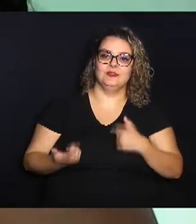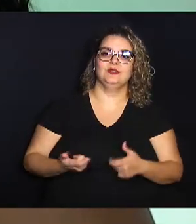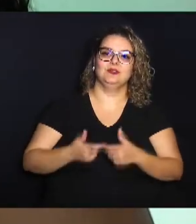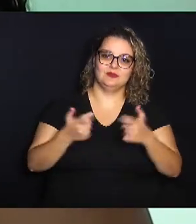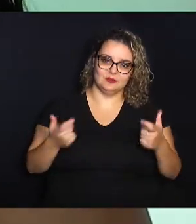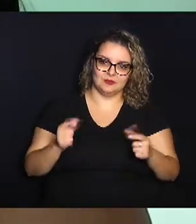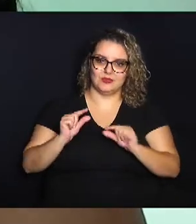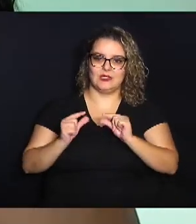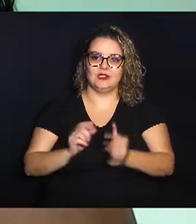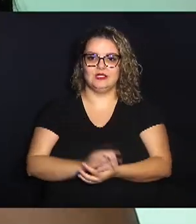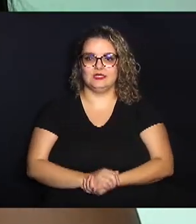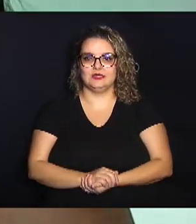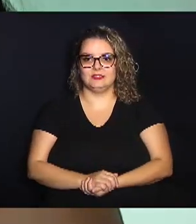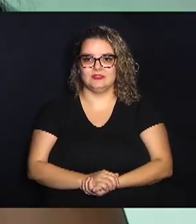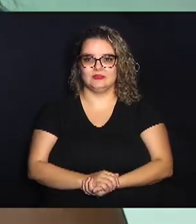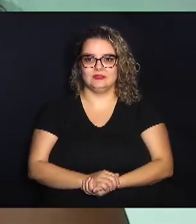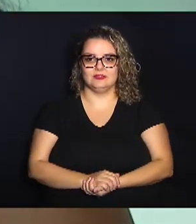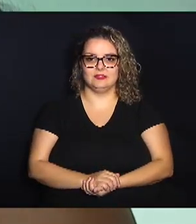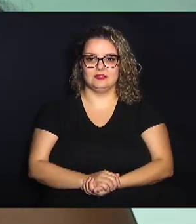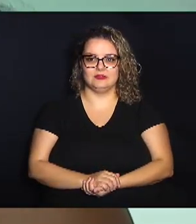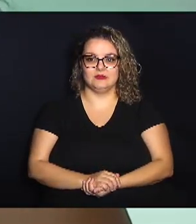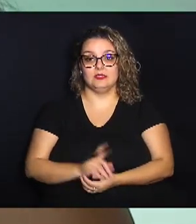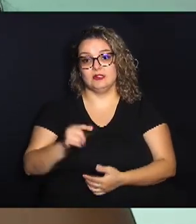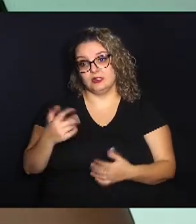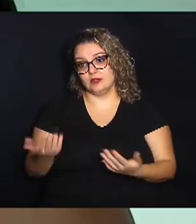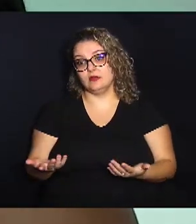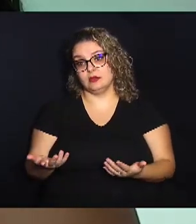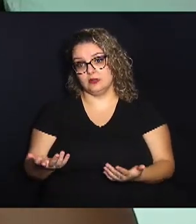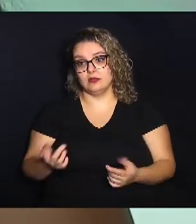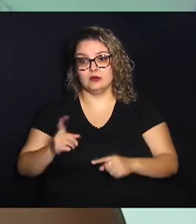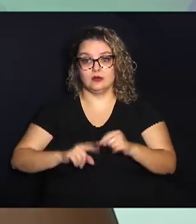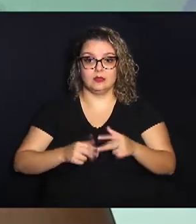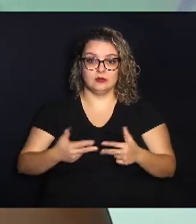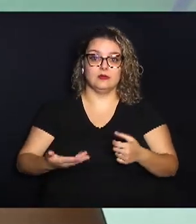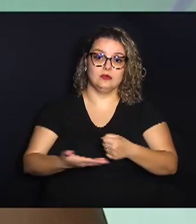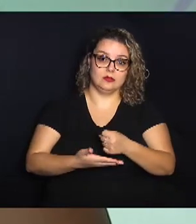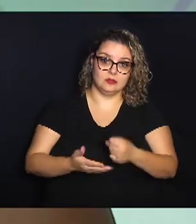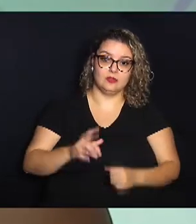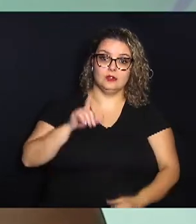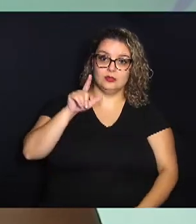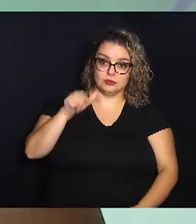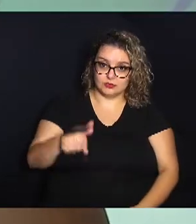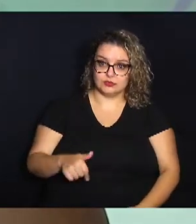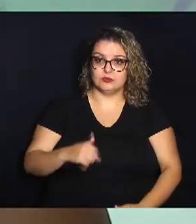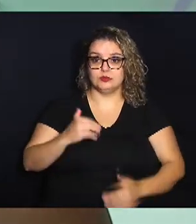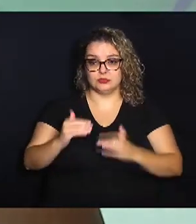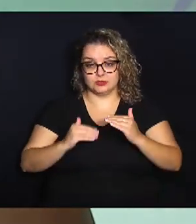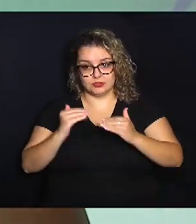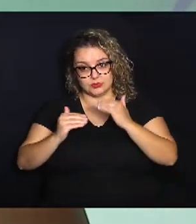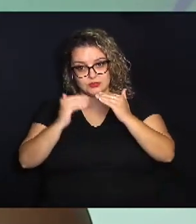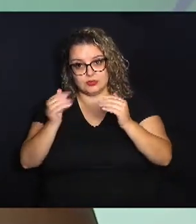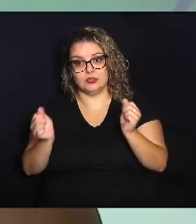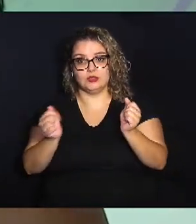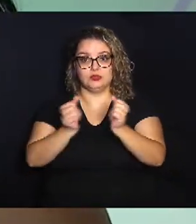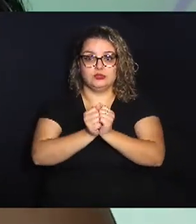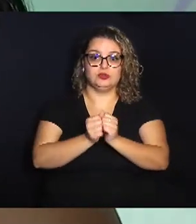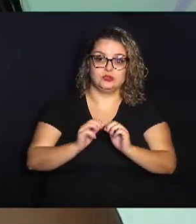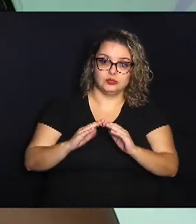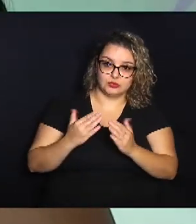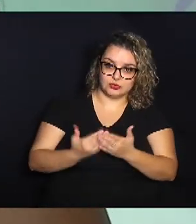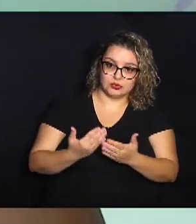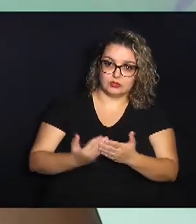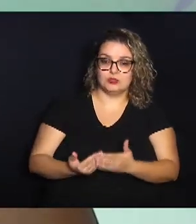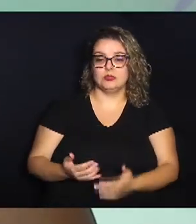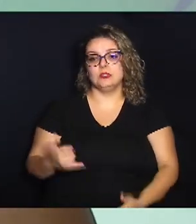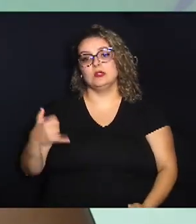maior. Mas é um material, então a gente tem esse material base e depois a gente vai construindo junto com a escola, considerando a faixa